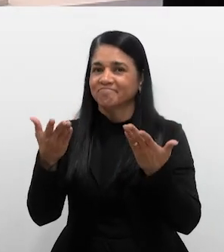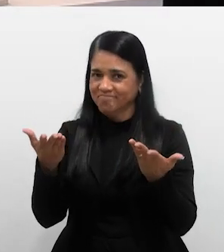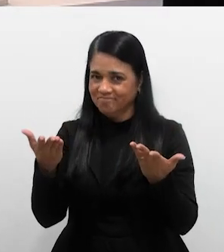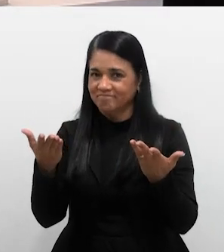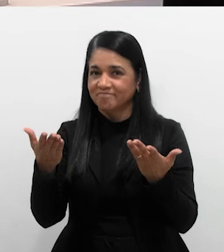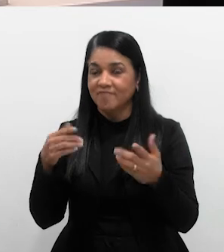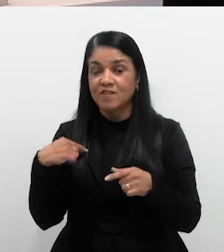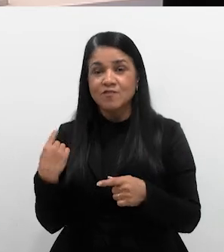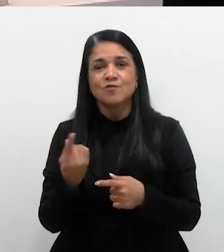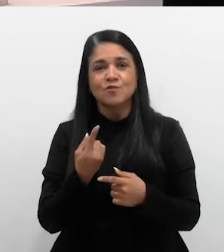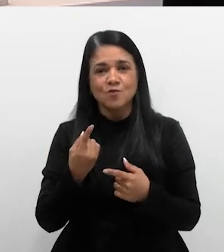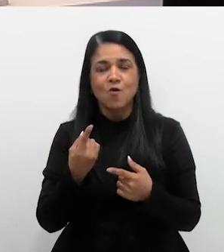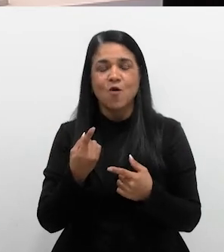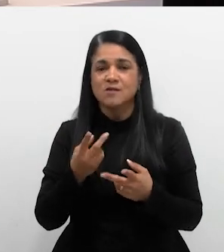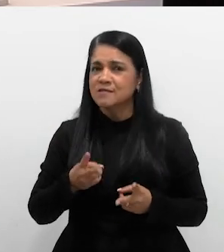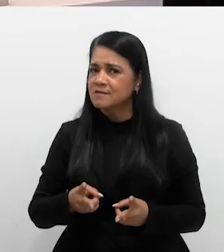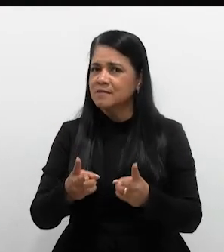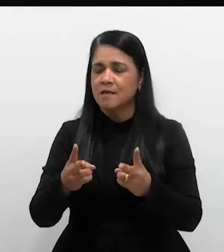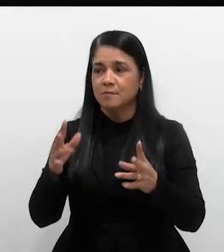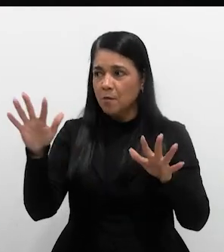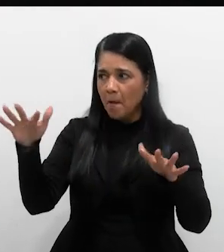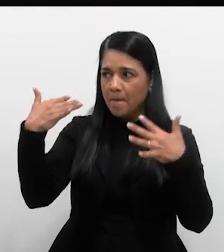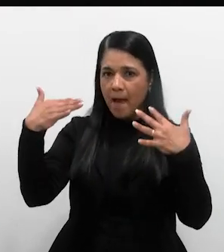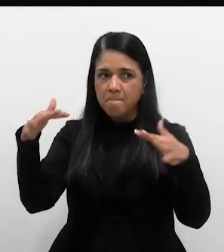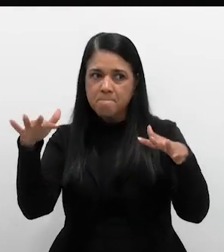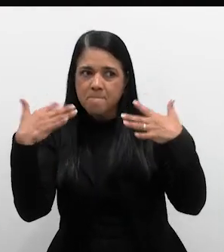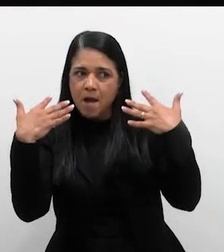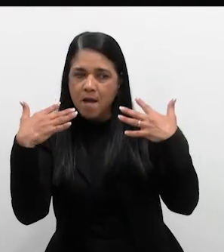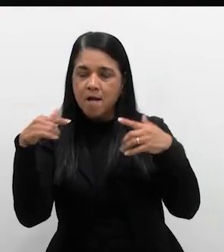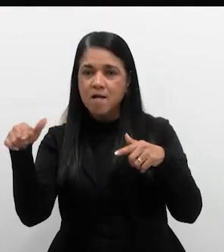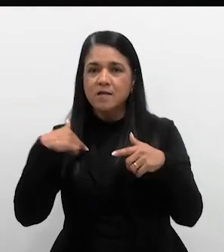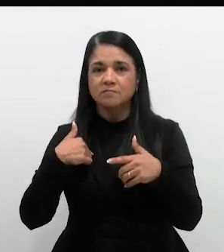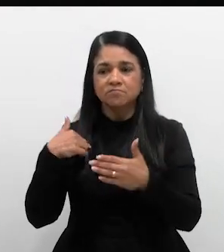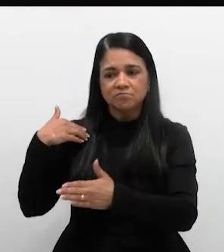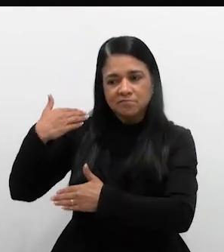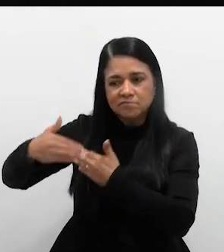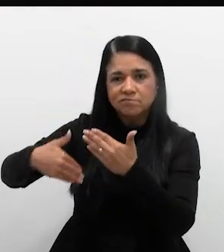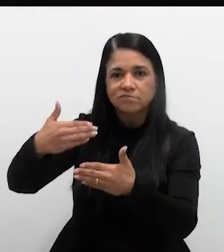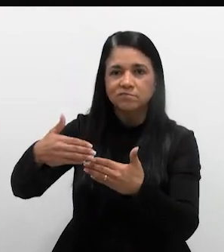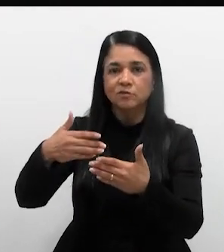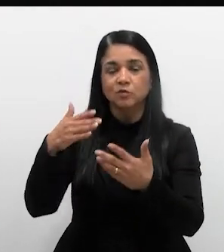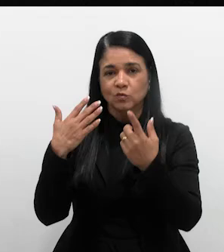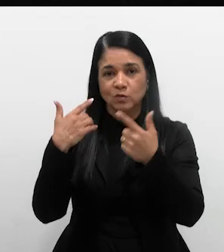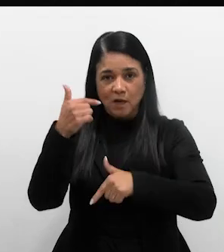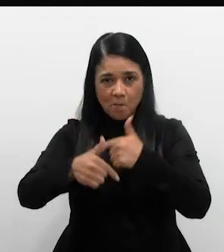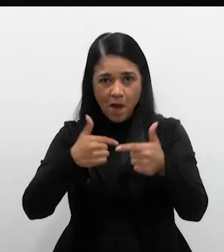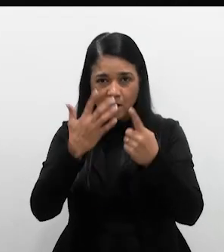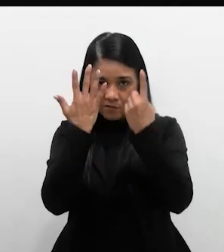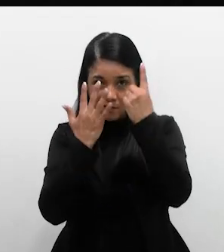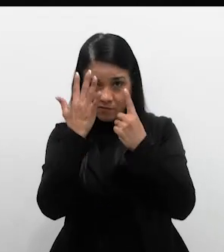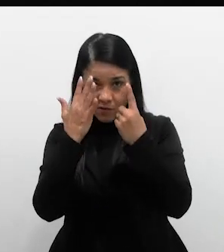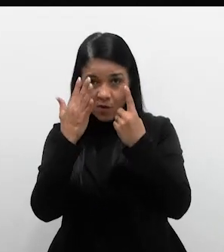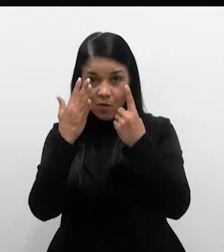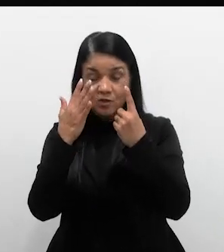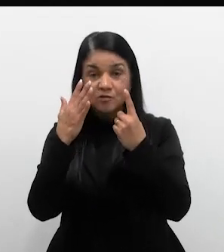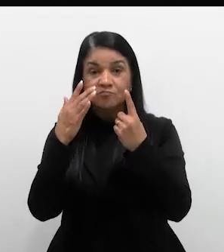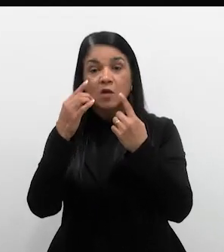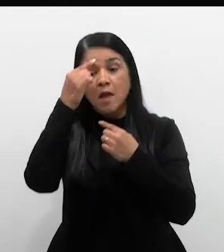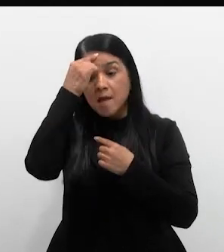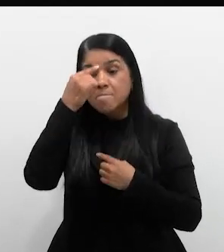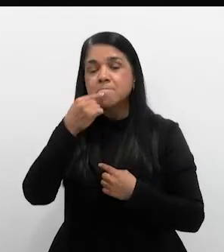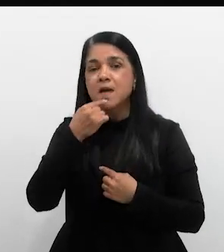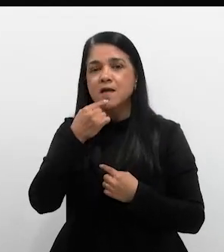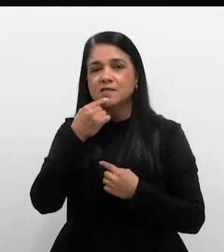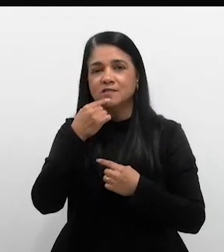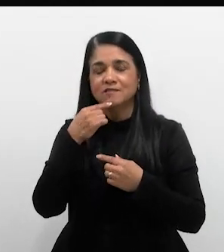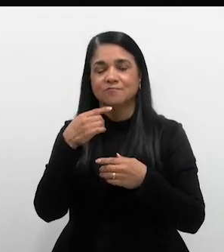exposto, né? Nós somos janelas expostas o tempo todo, porque no momento em que a gente está executando o trabalho, nós somos a imagem da instituição.